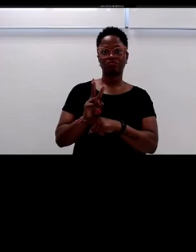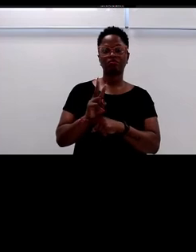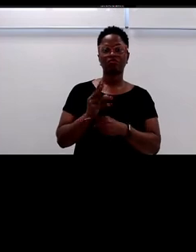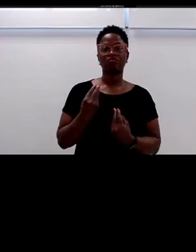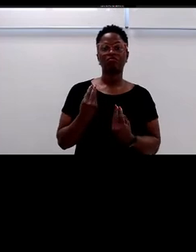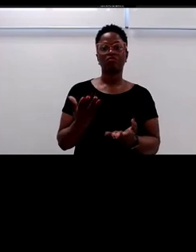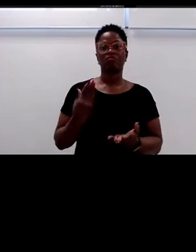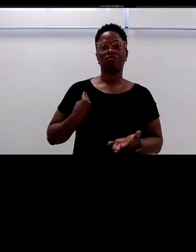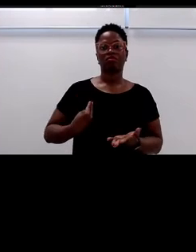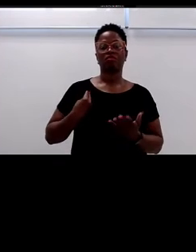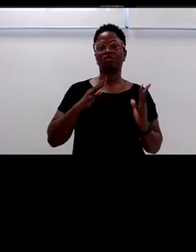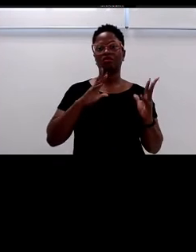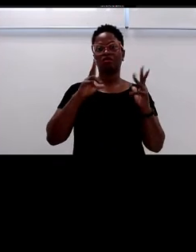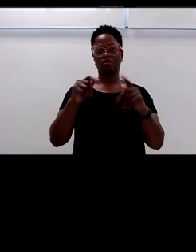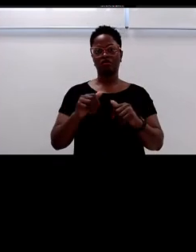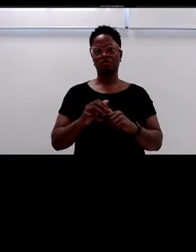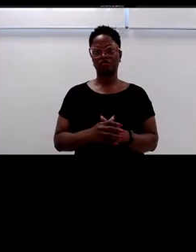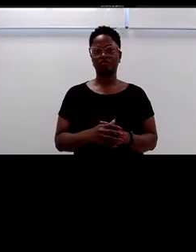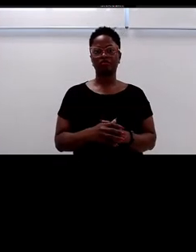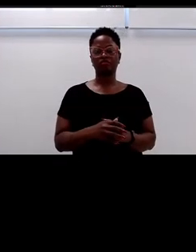todos.